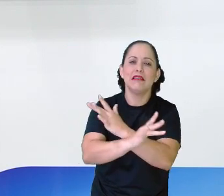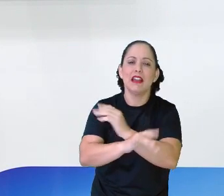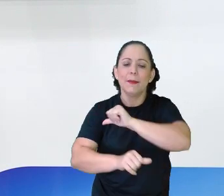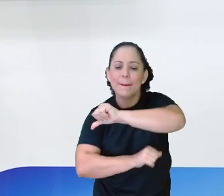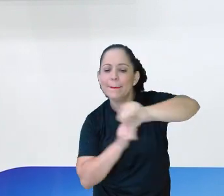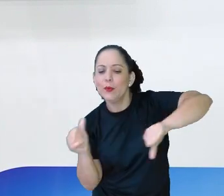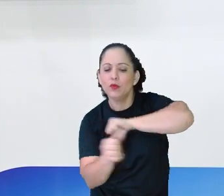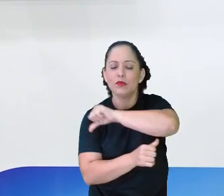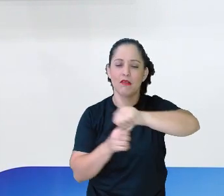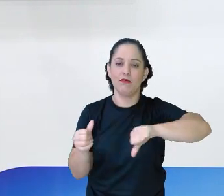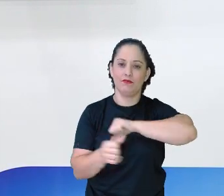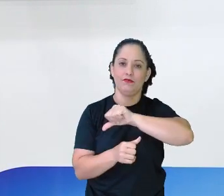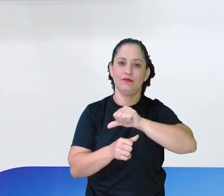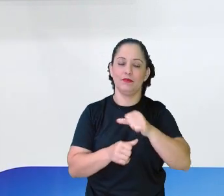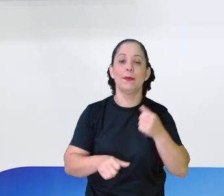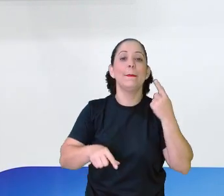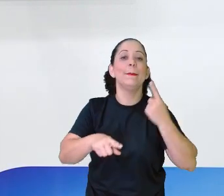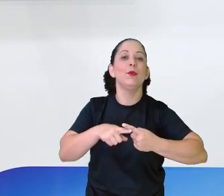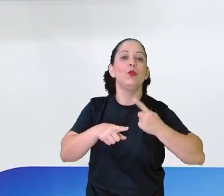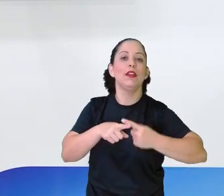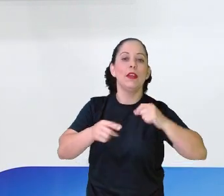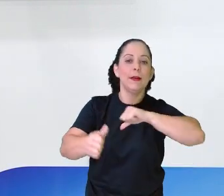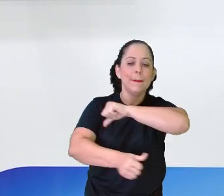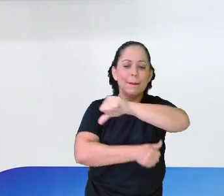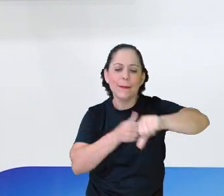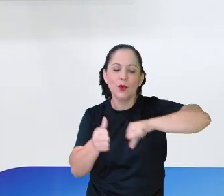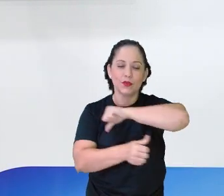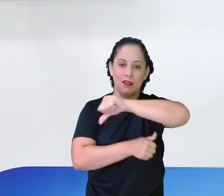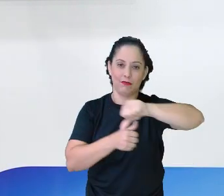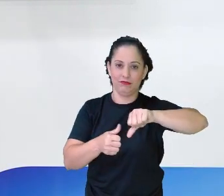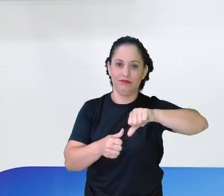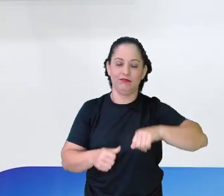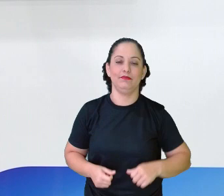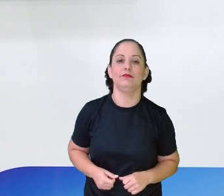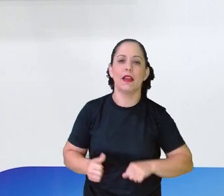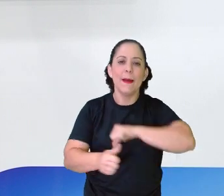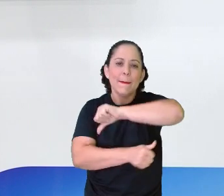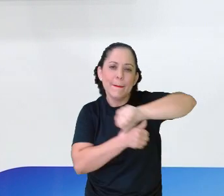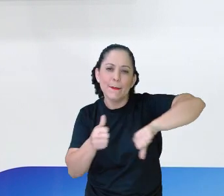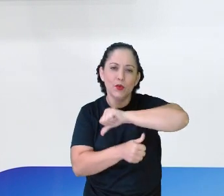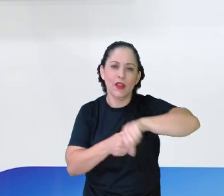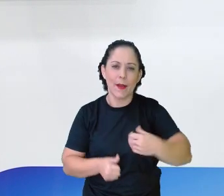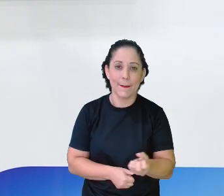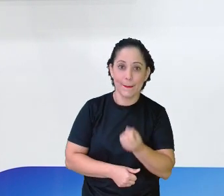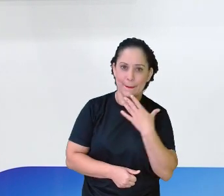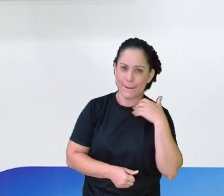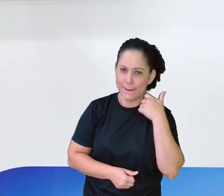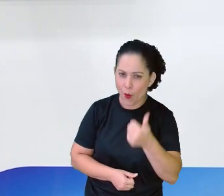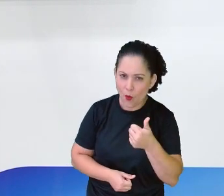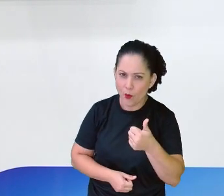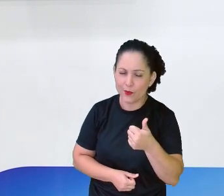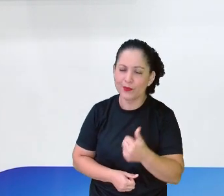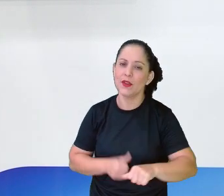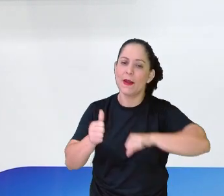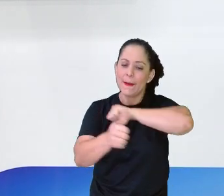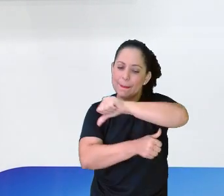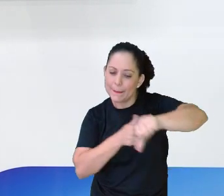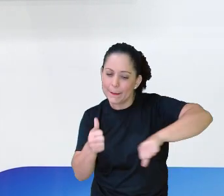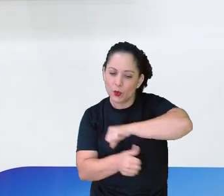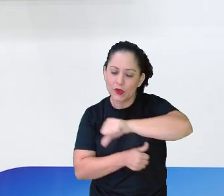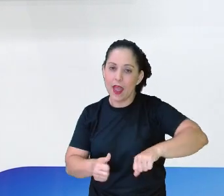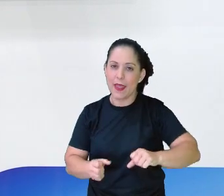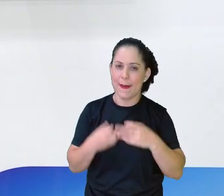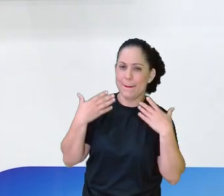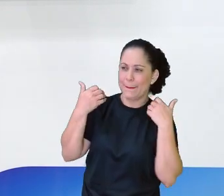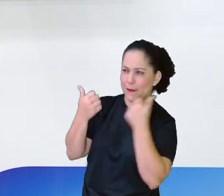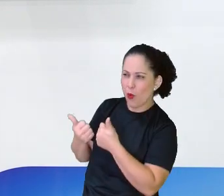essa necessidade de mudar? Será que mudar é sempre bom? Será que mudar é bom,